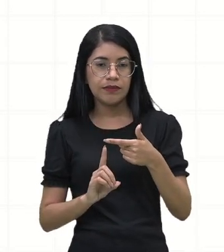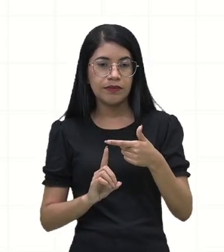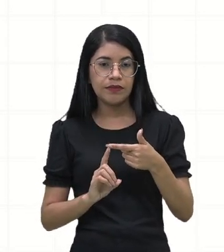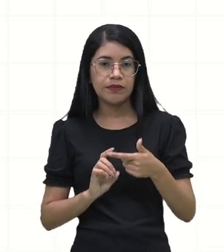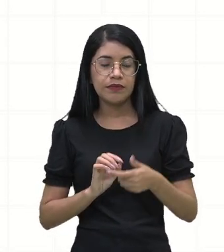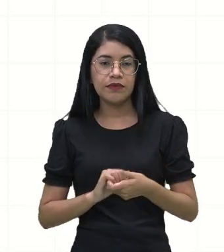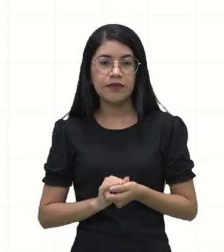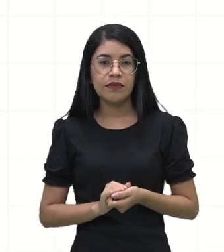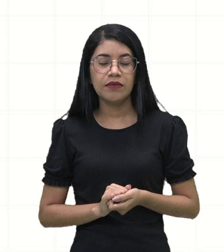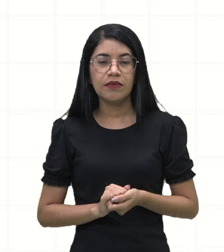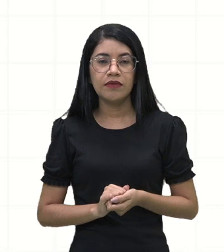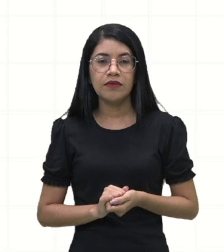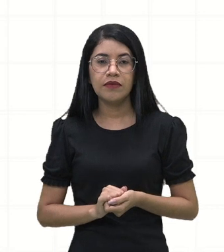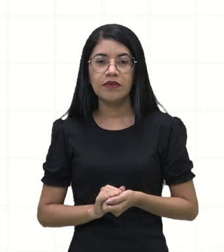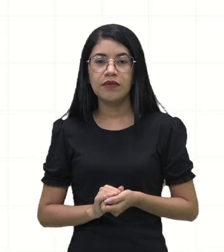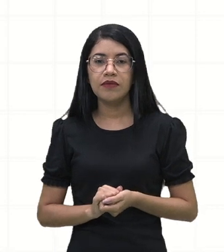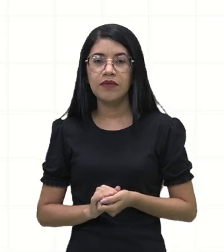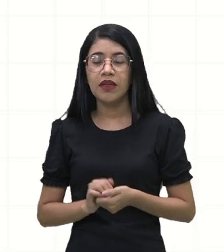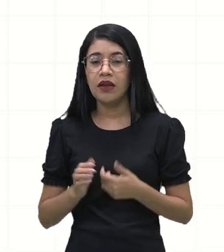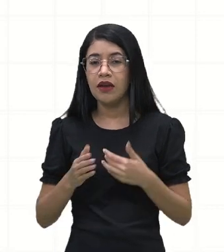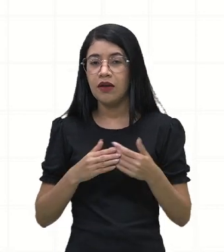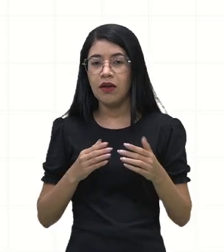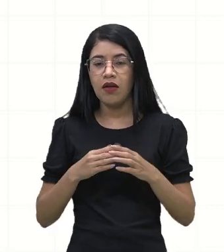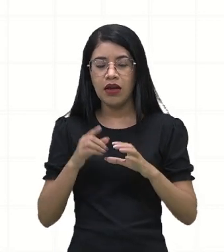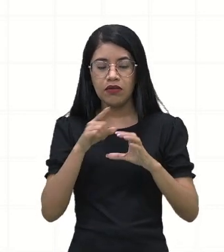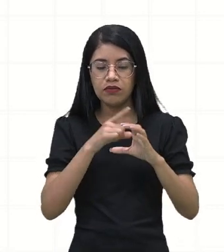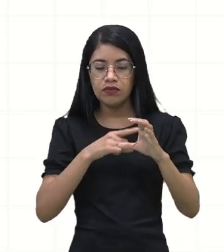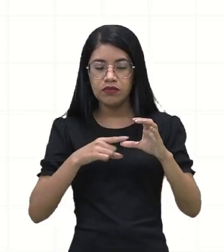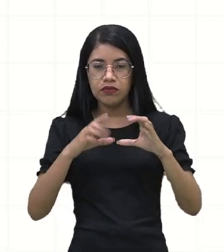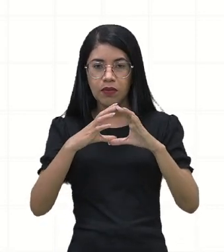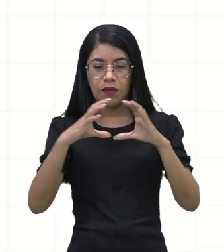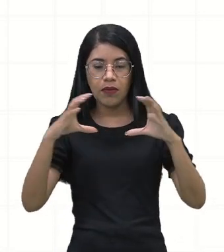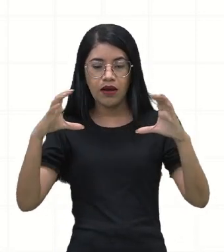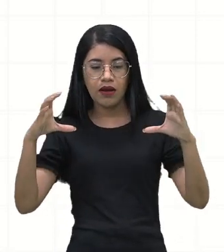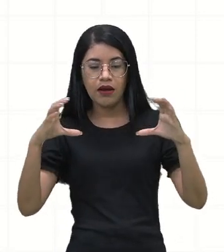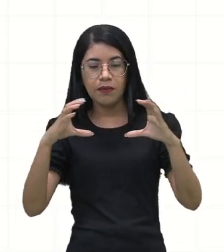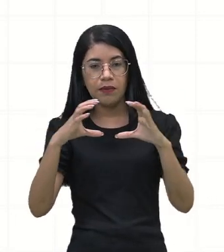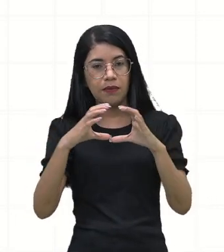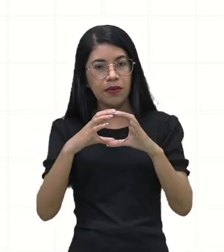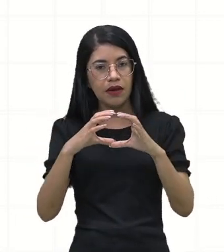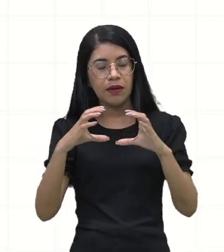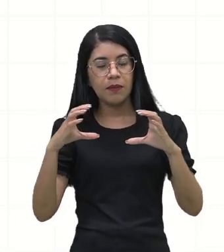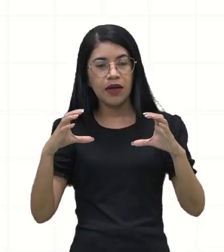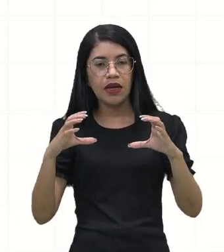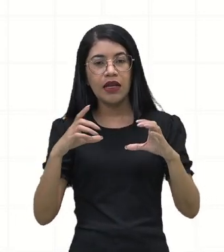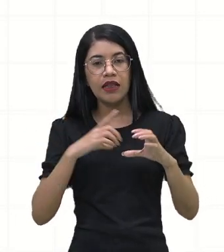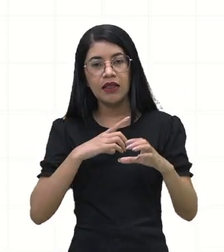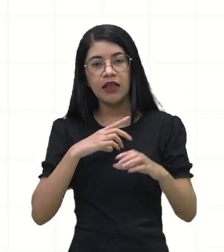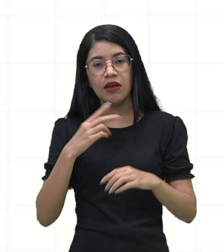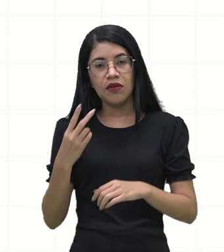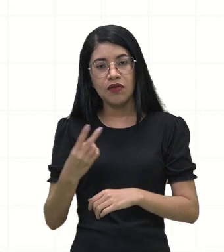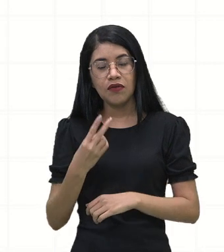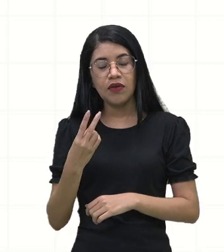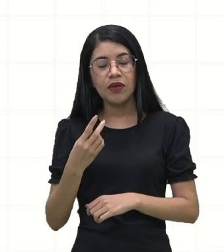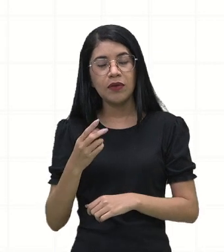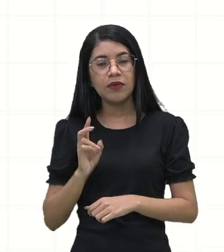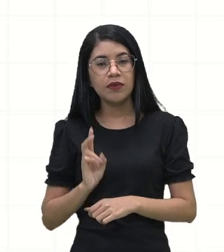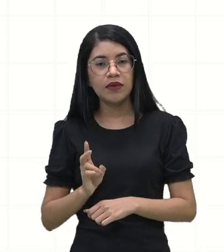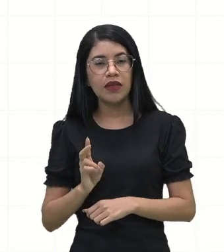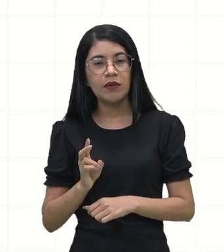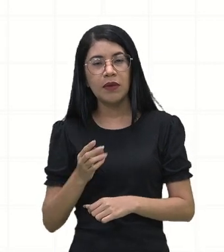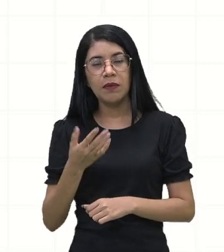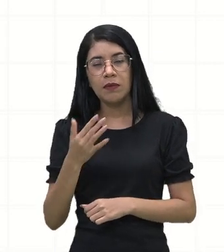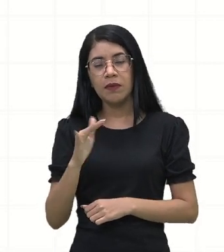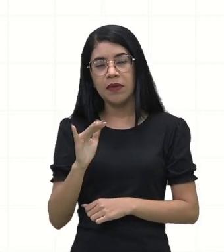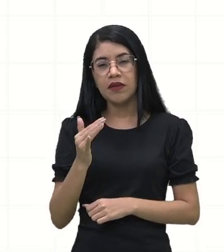Independente do tamanho que seja, né, o círculo, ele vai dar um valor sempre muito